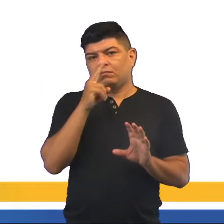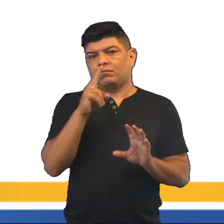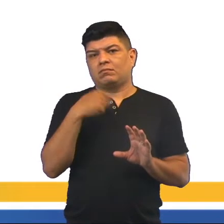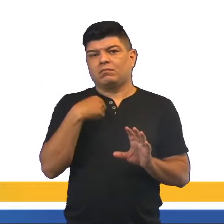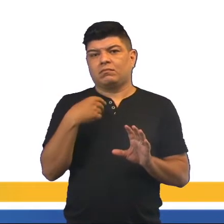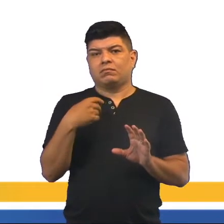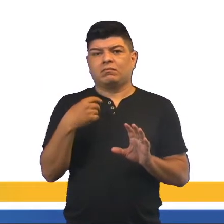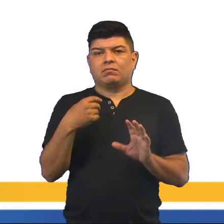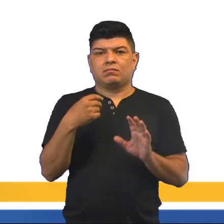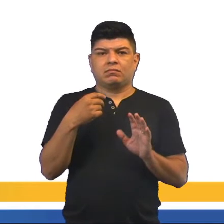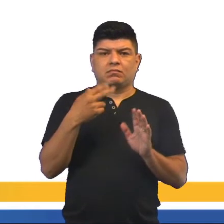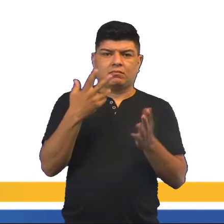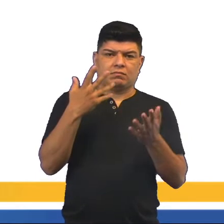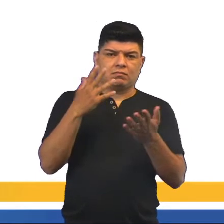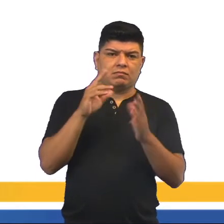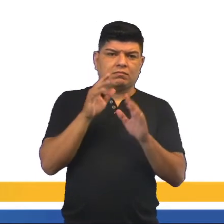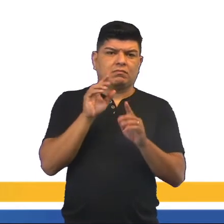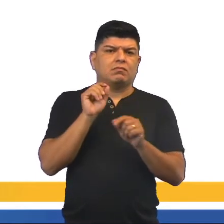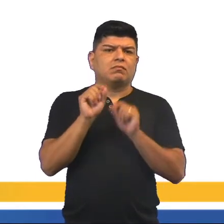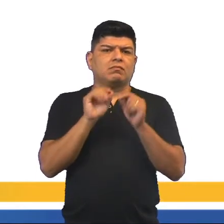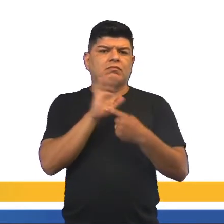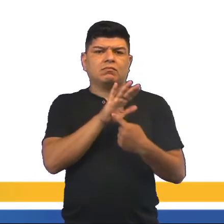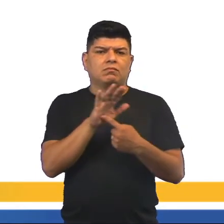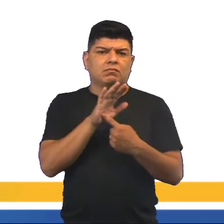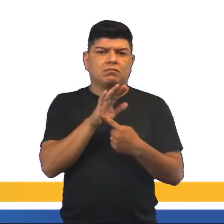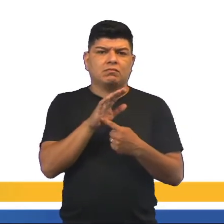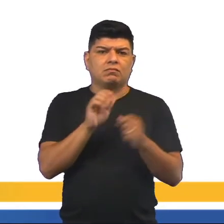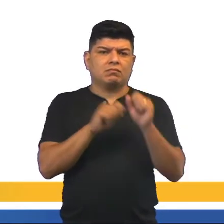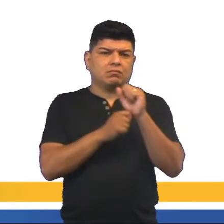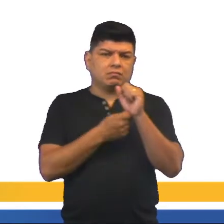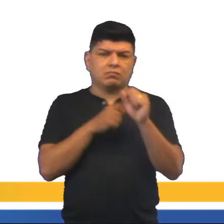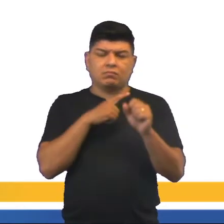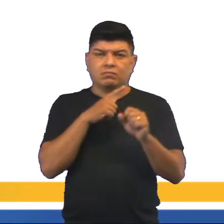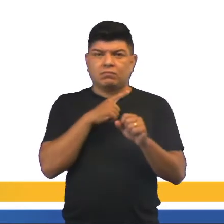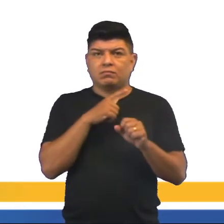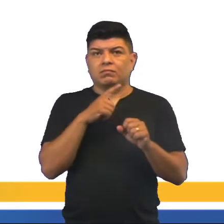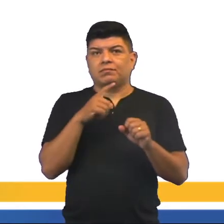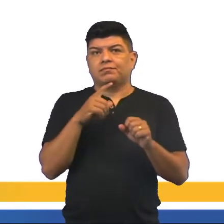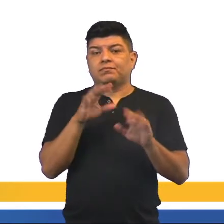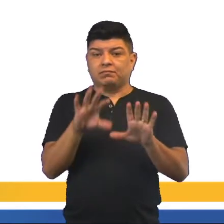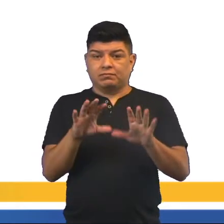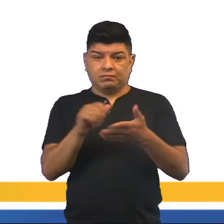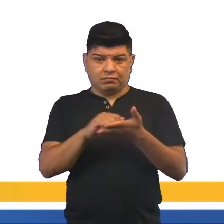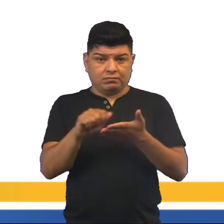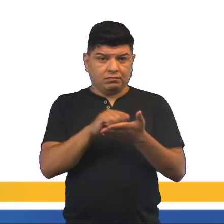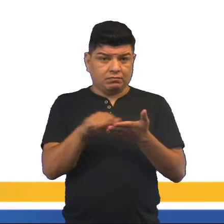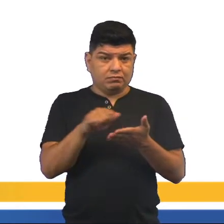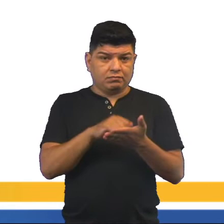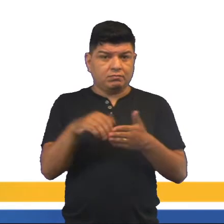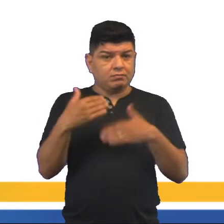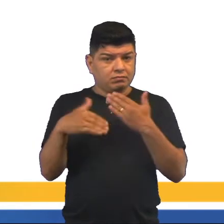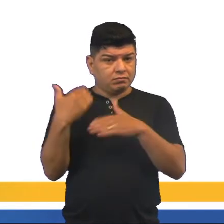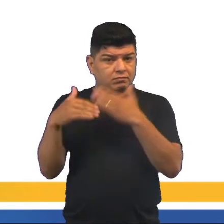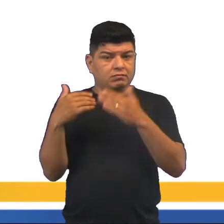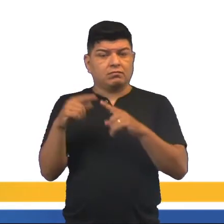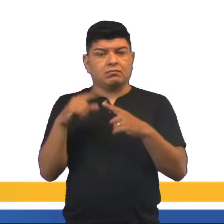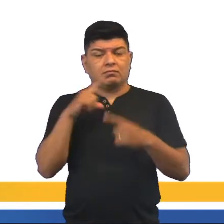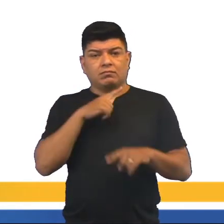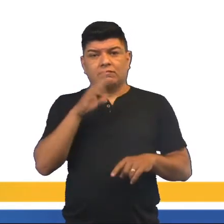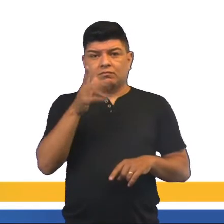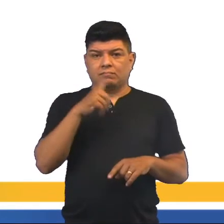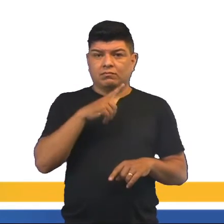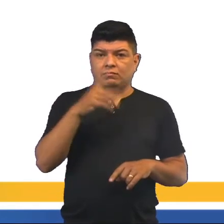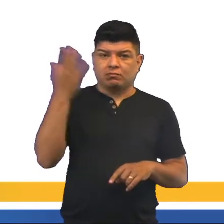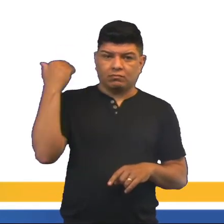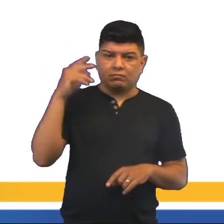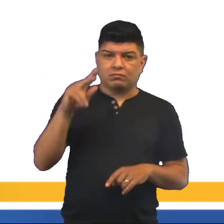ser códices, sugerindo que esses códices de Amate e, por extensão, uma escrita bem desenvolvida existiam já no